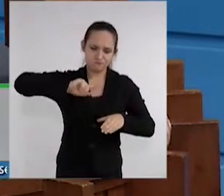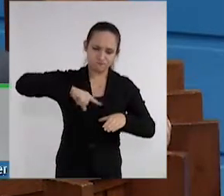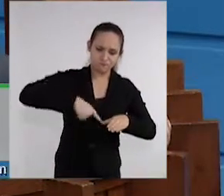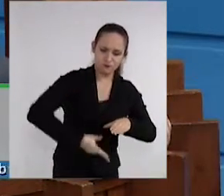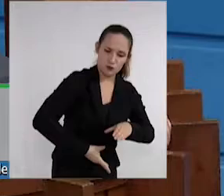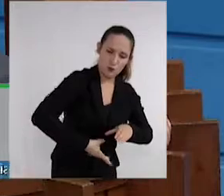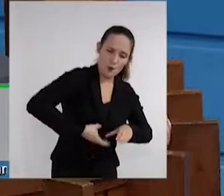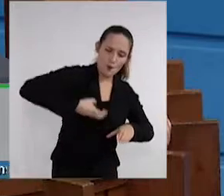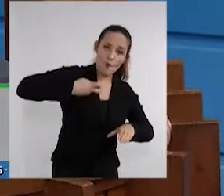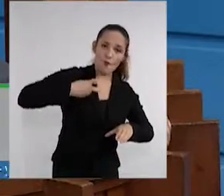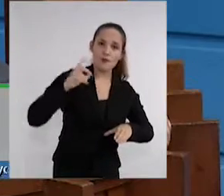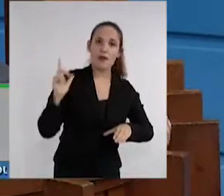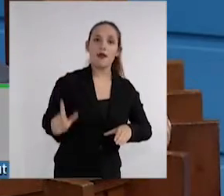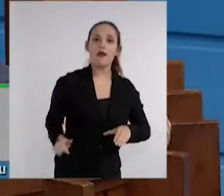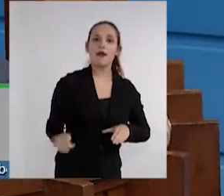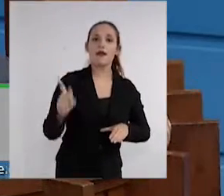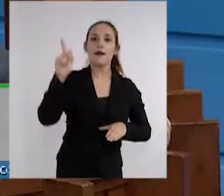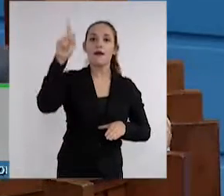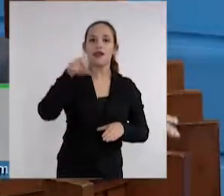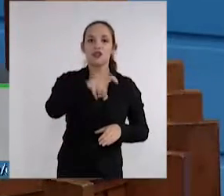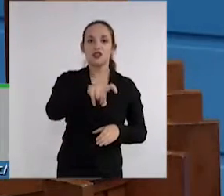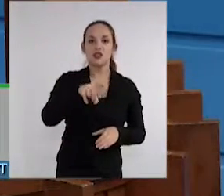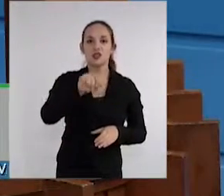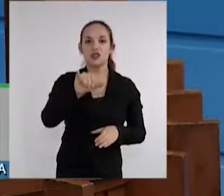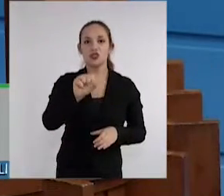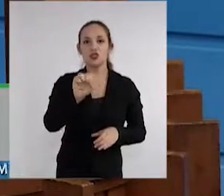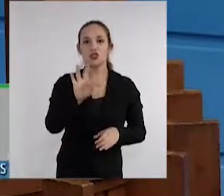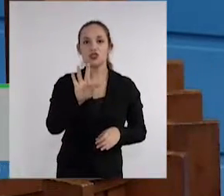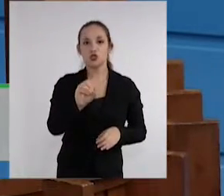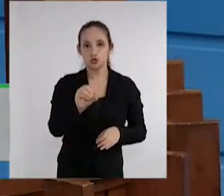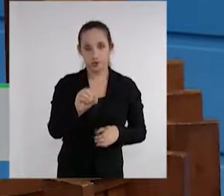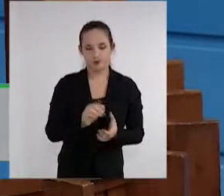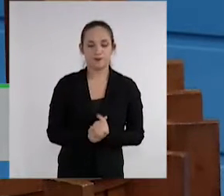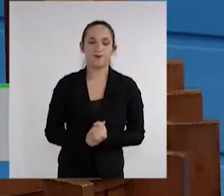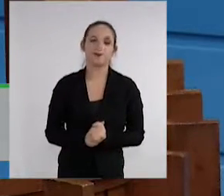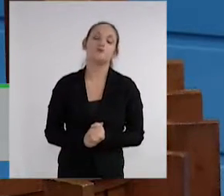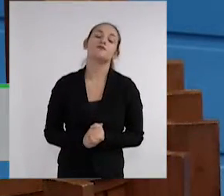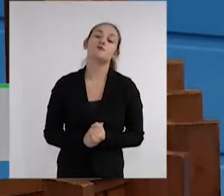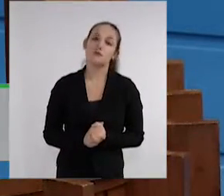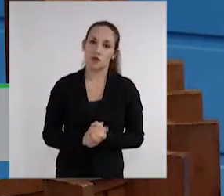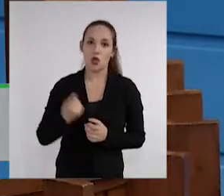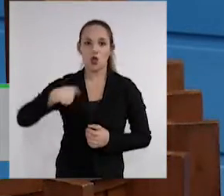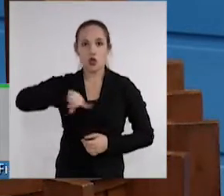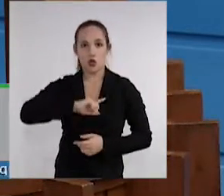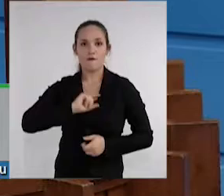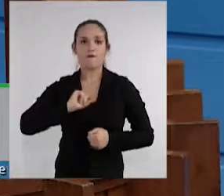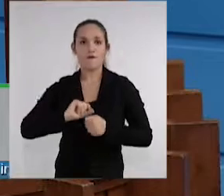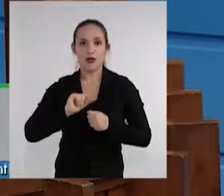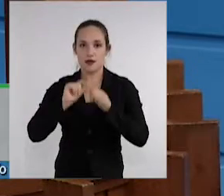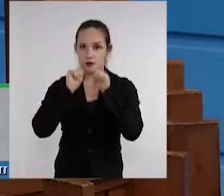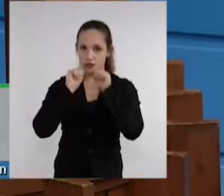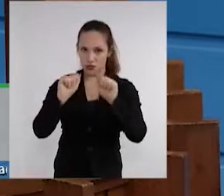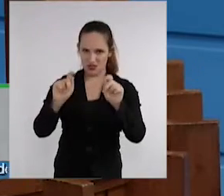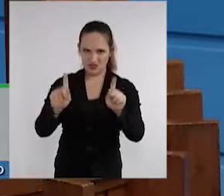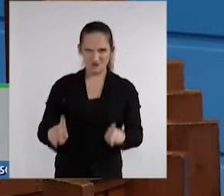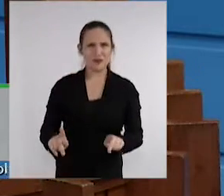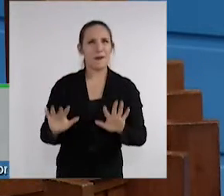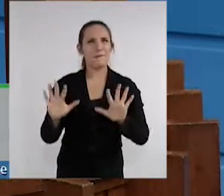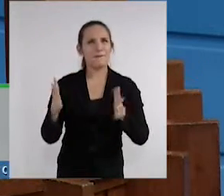Mato Grosso do Sul. E nós estamos trabalhando na realização dessa audiência, senhor presidente,